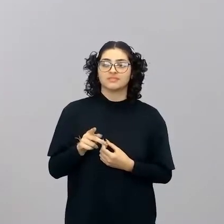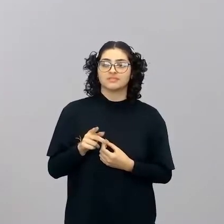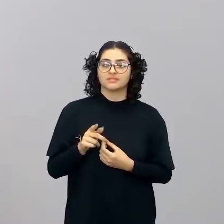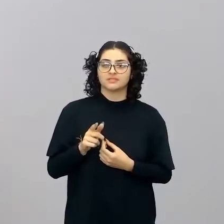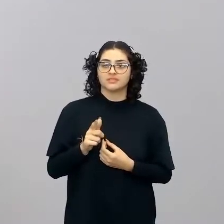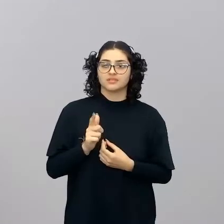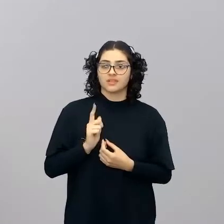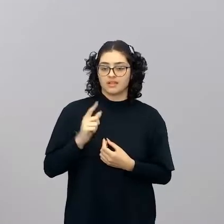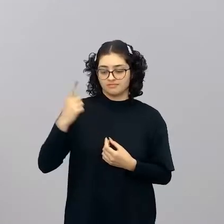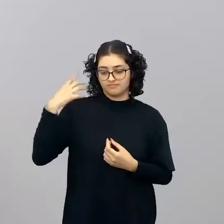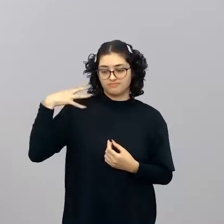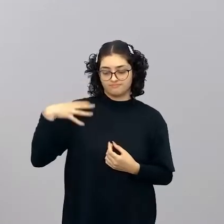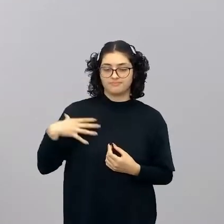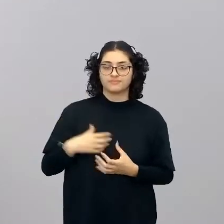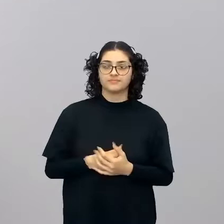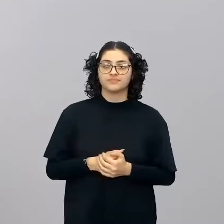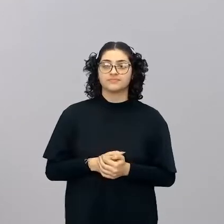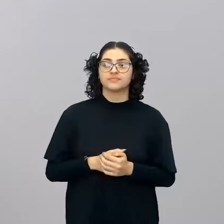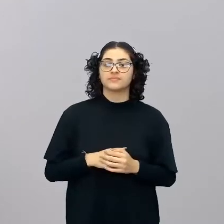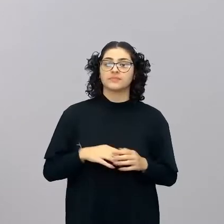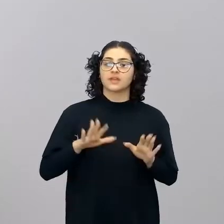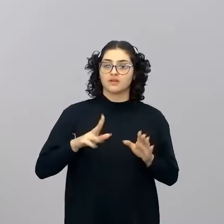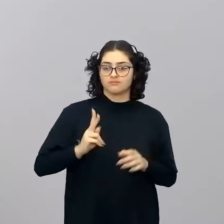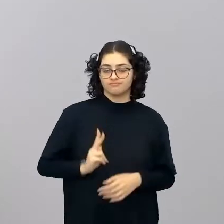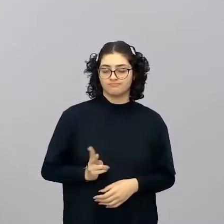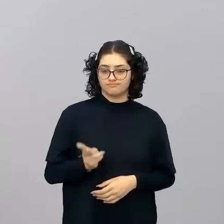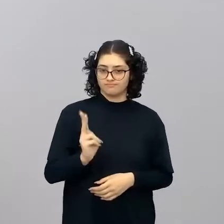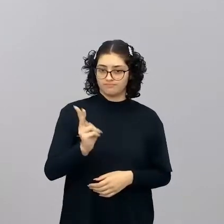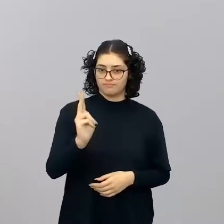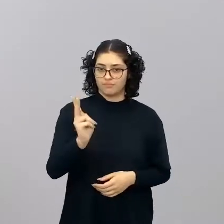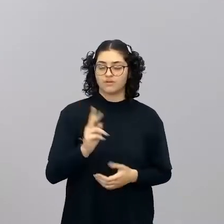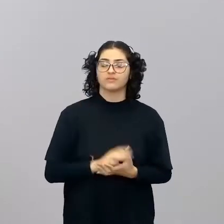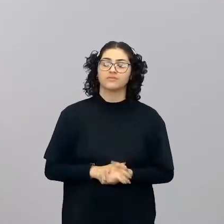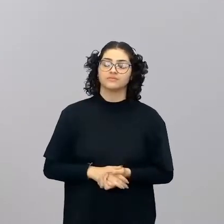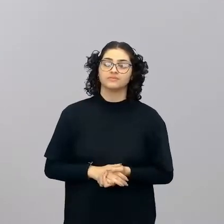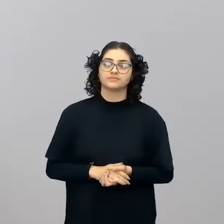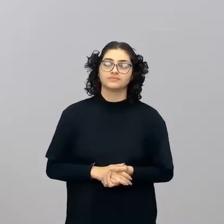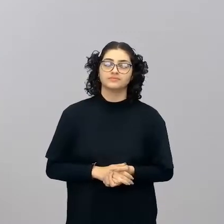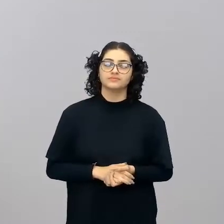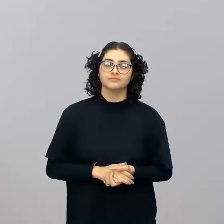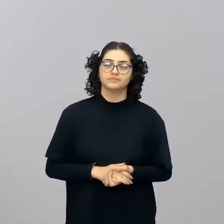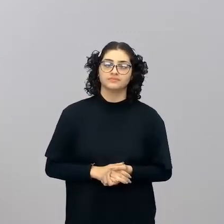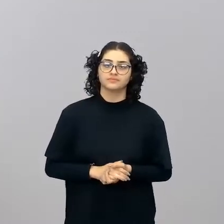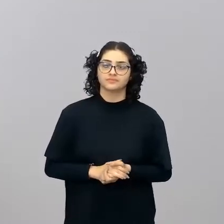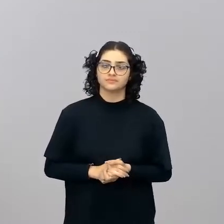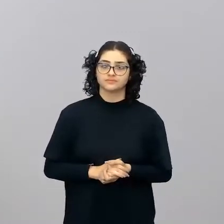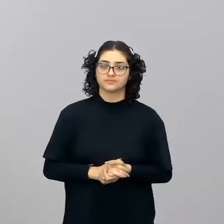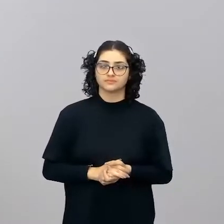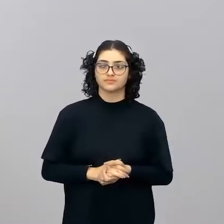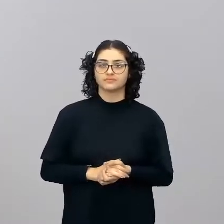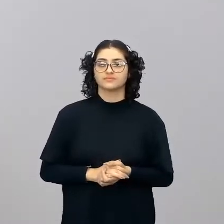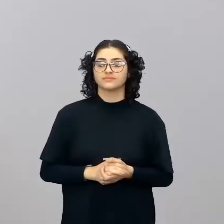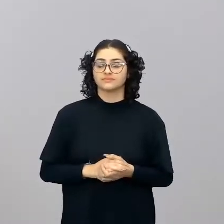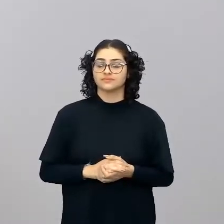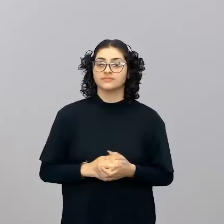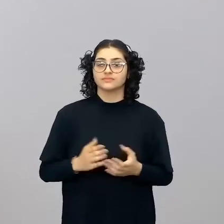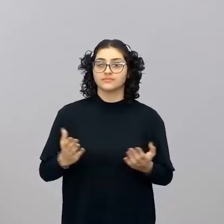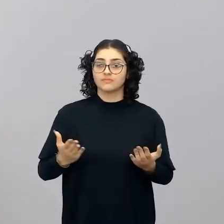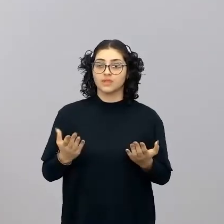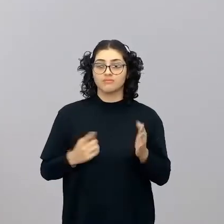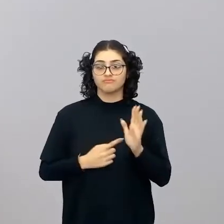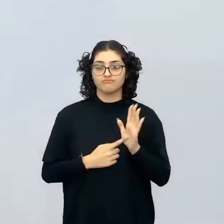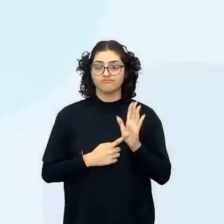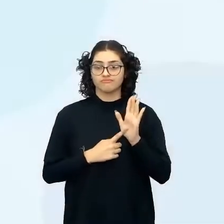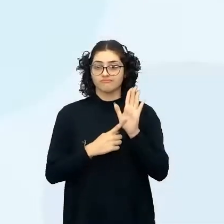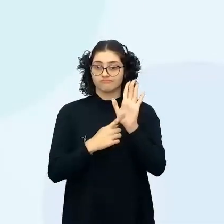nosso componente. E aí, dando continuidade, né, prosseguindo, então, com a nossa aula de hoje, a gente vai ressaltar,